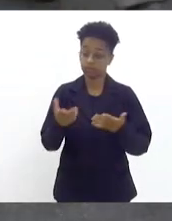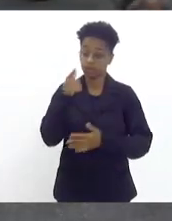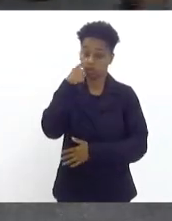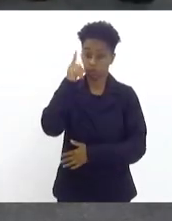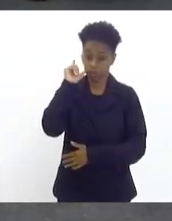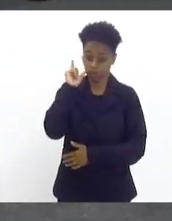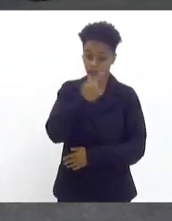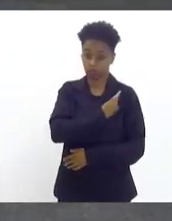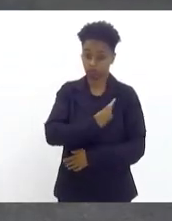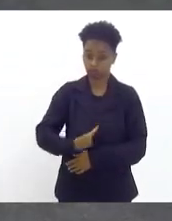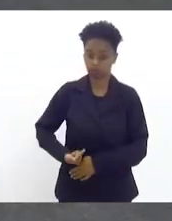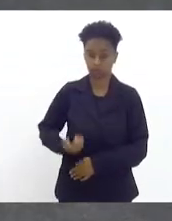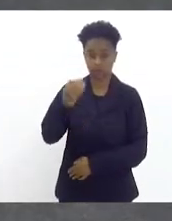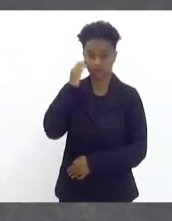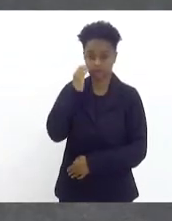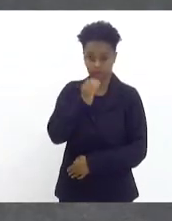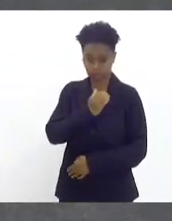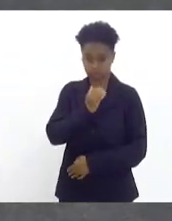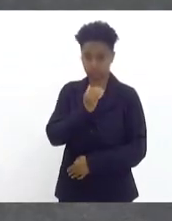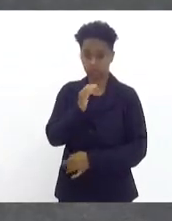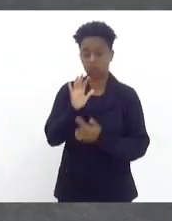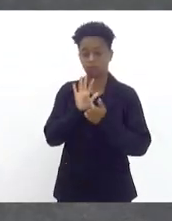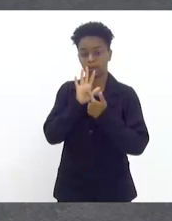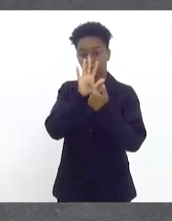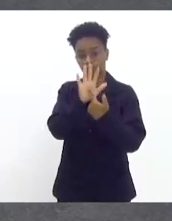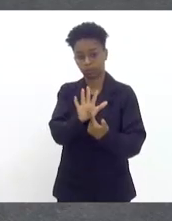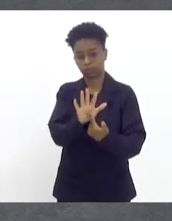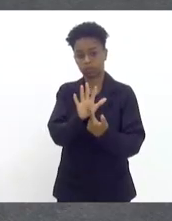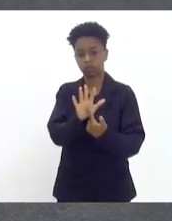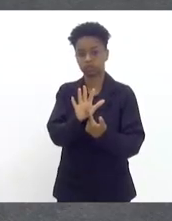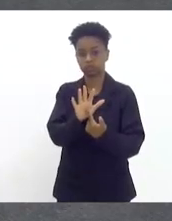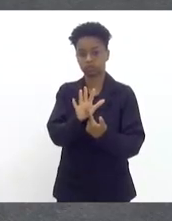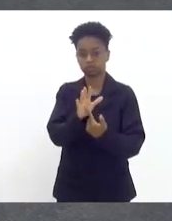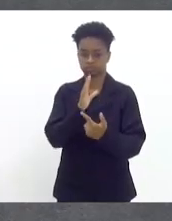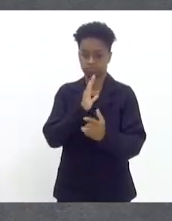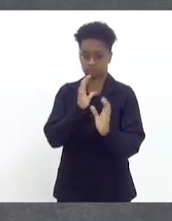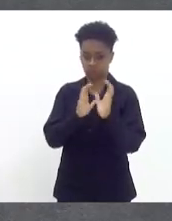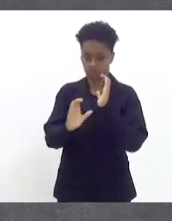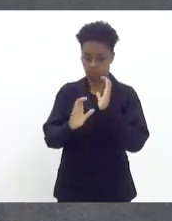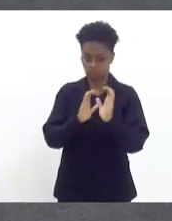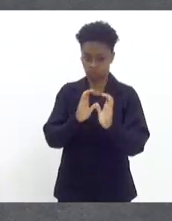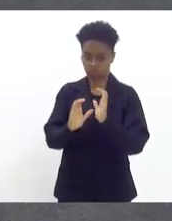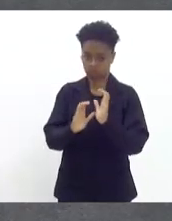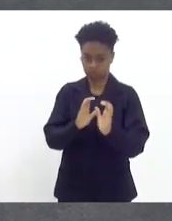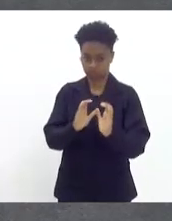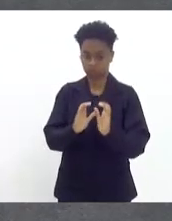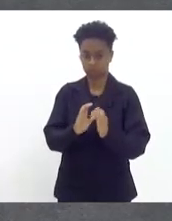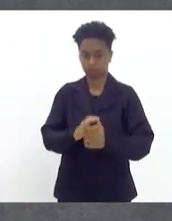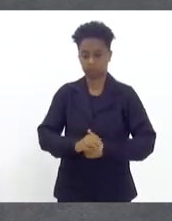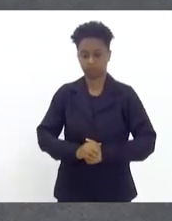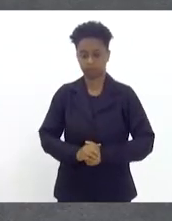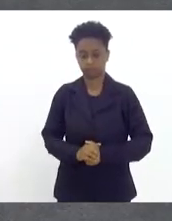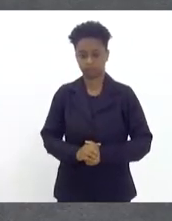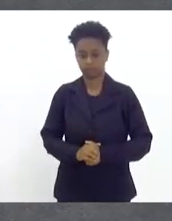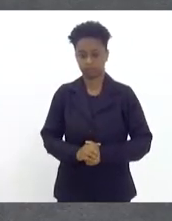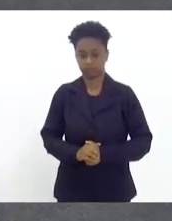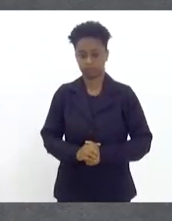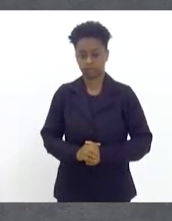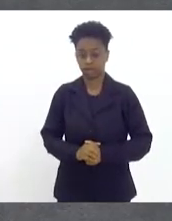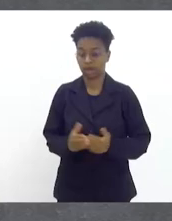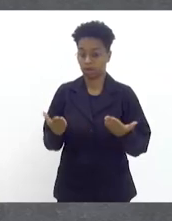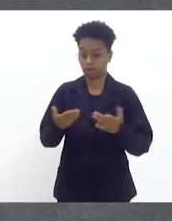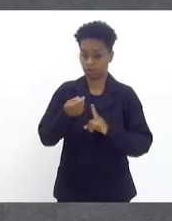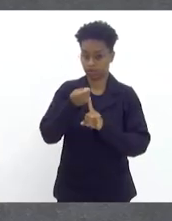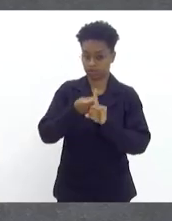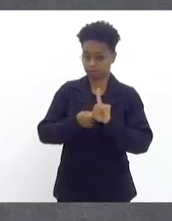o governador Cláudio Castro apresentou através de comunicação extra oficial que ainda esse